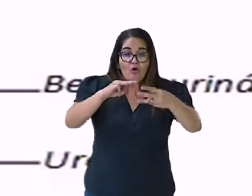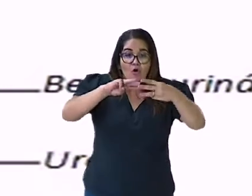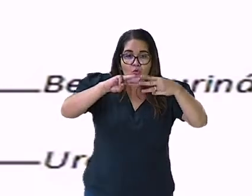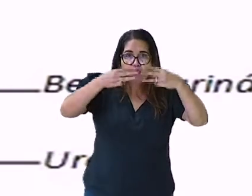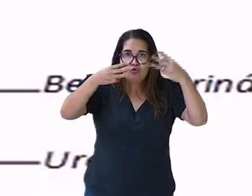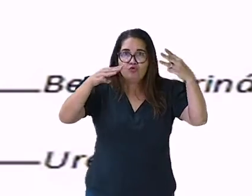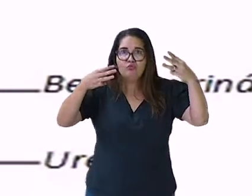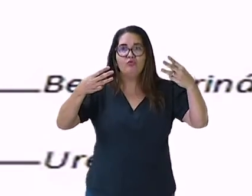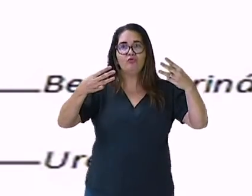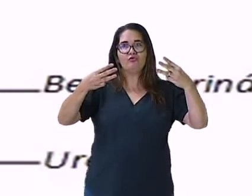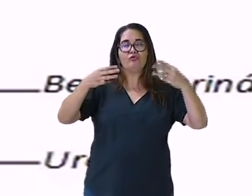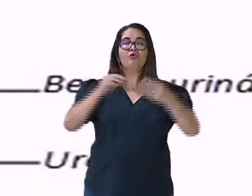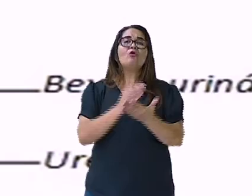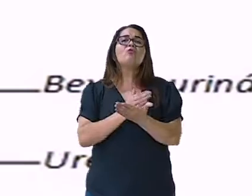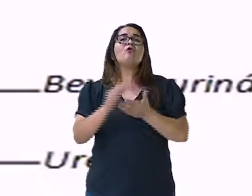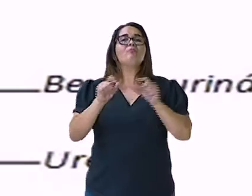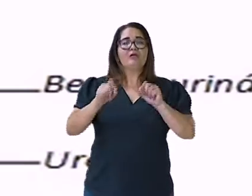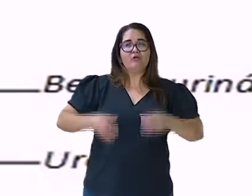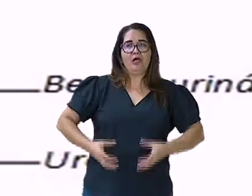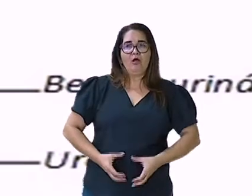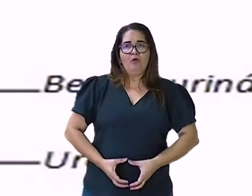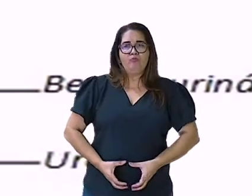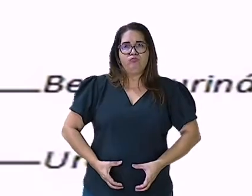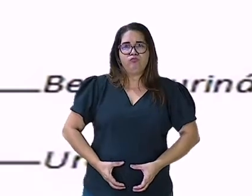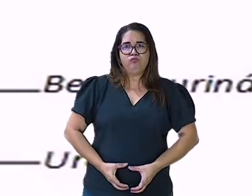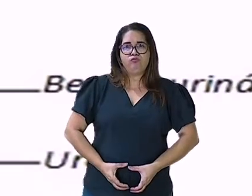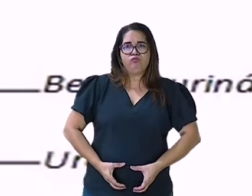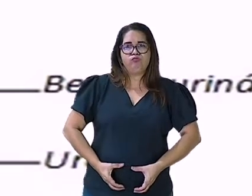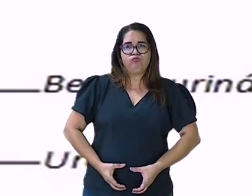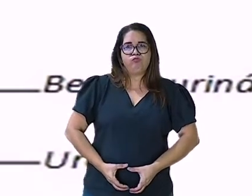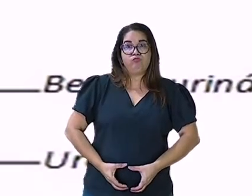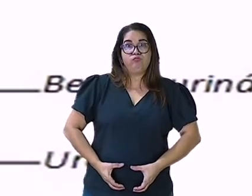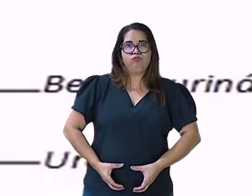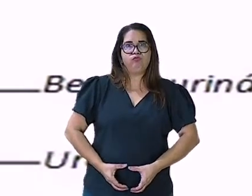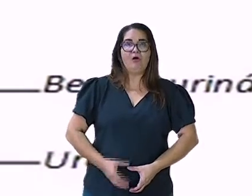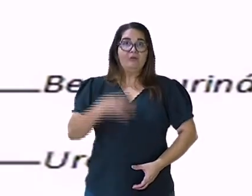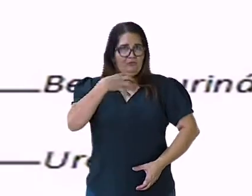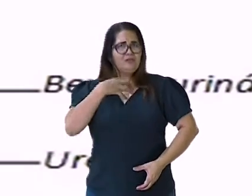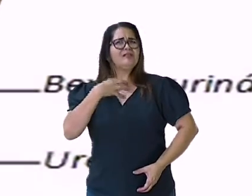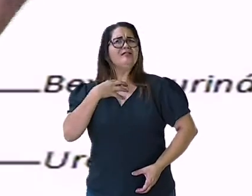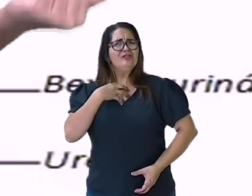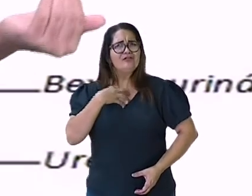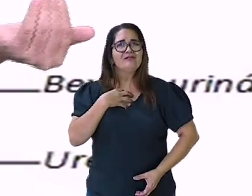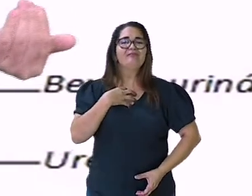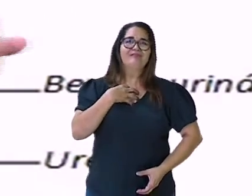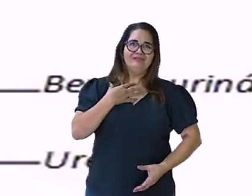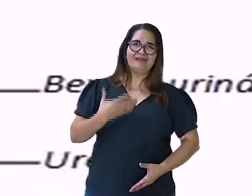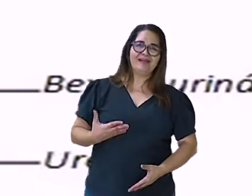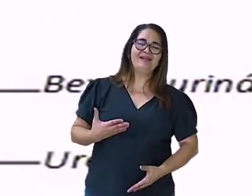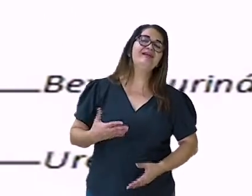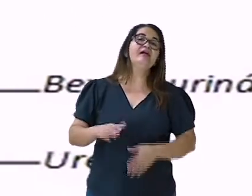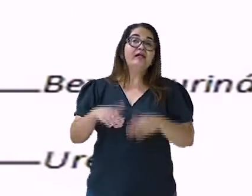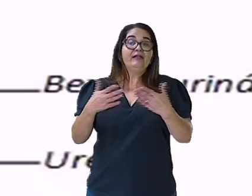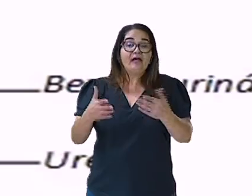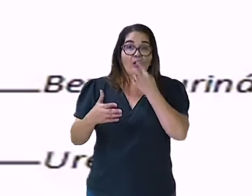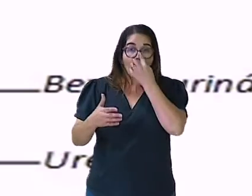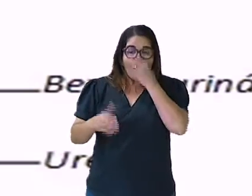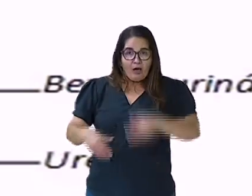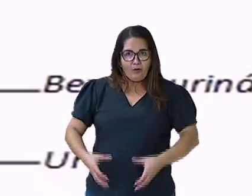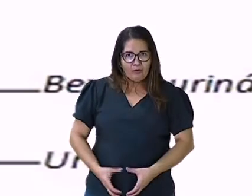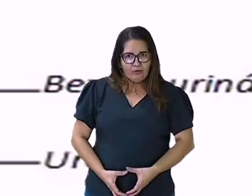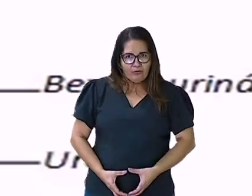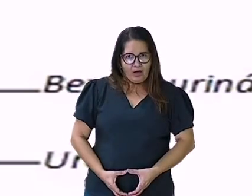entre 250 e 300 ml. A quantidade máxima que a bexiga consegue é